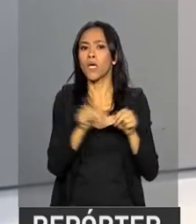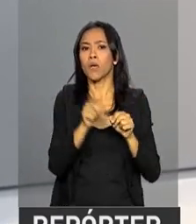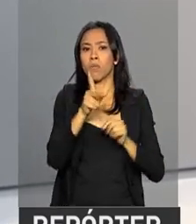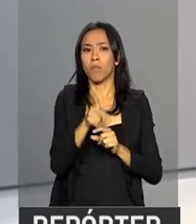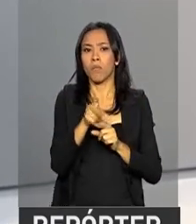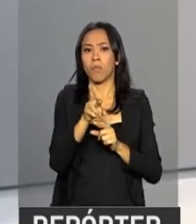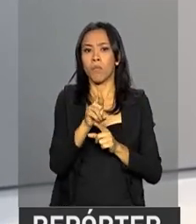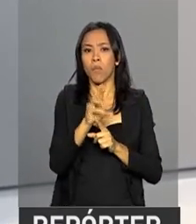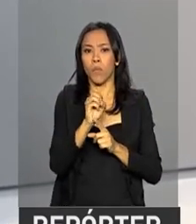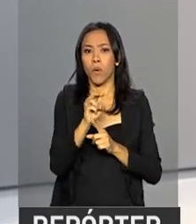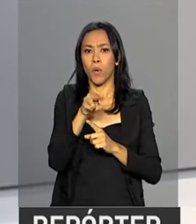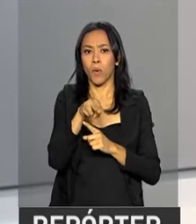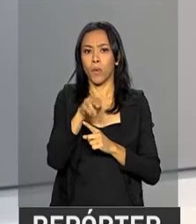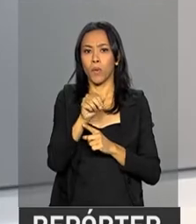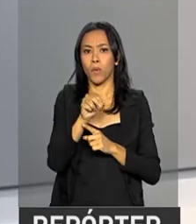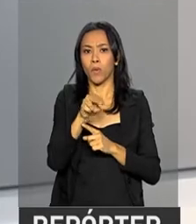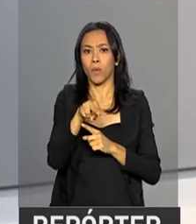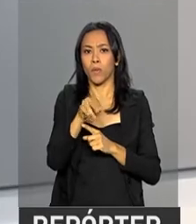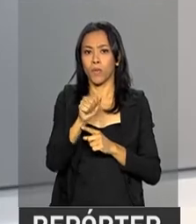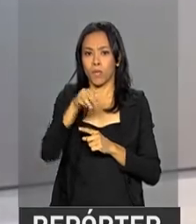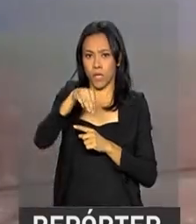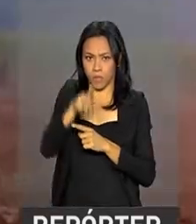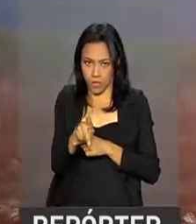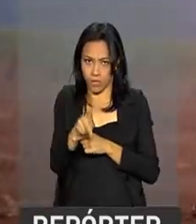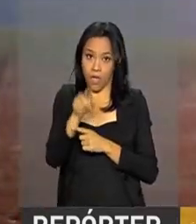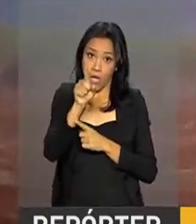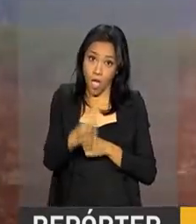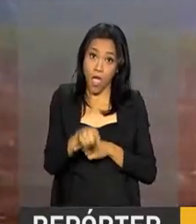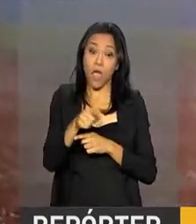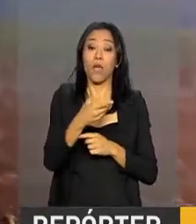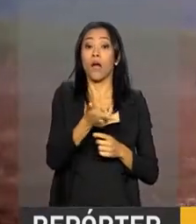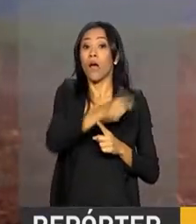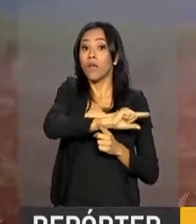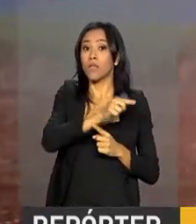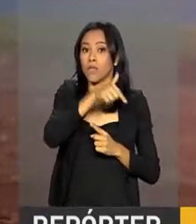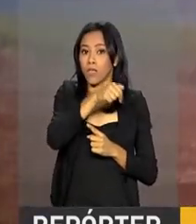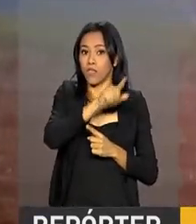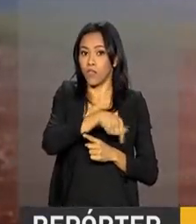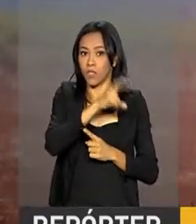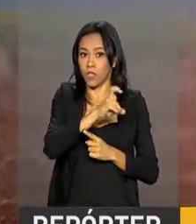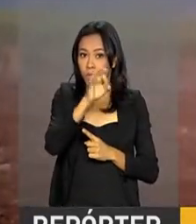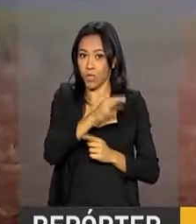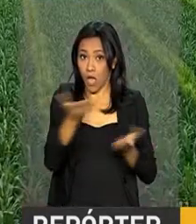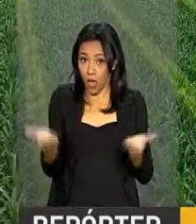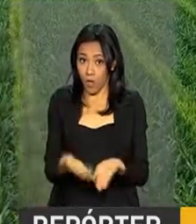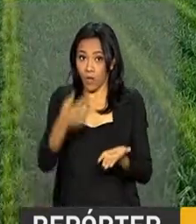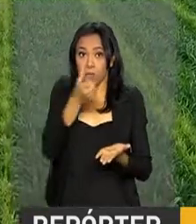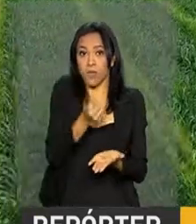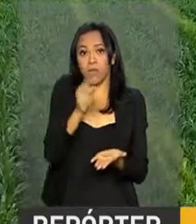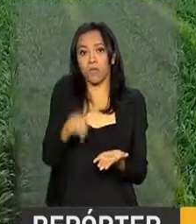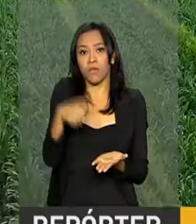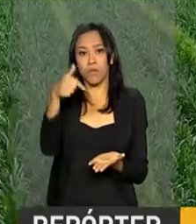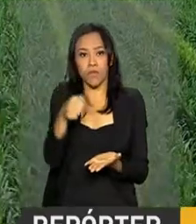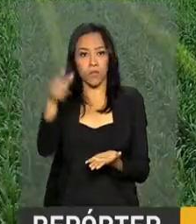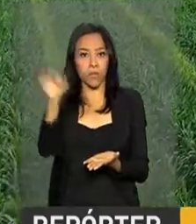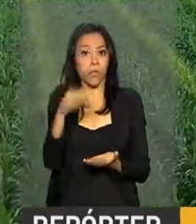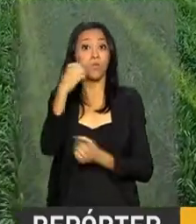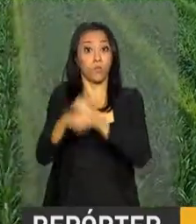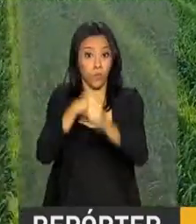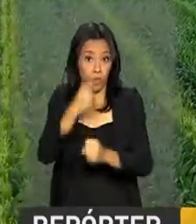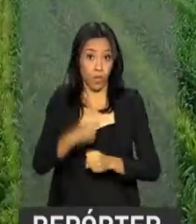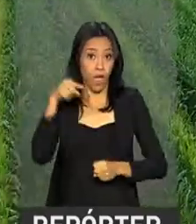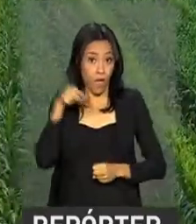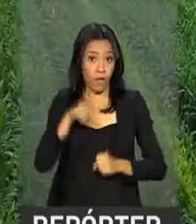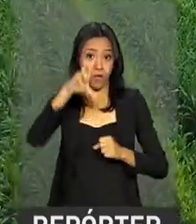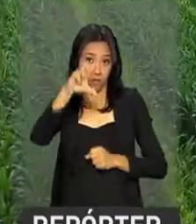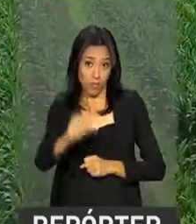Médio Produtor Rural, o PRONAMP. A taxa do custeio passou de 7,5% para 6,7% ao ano. A redução